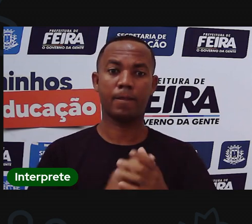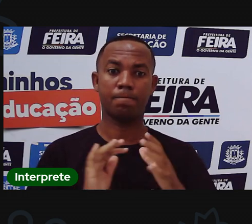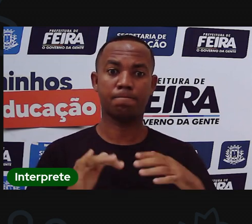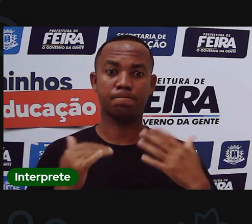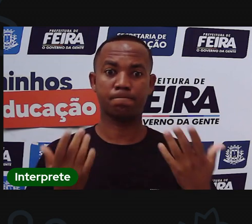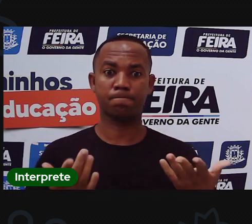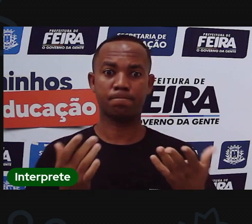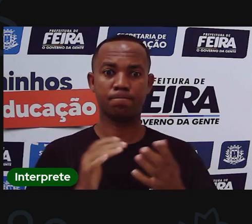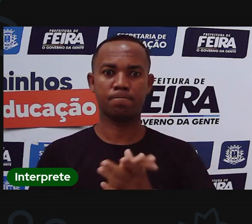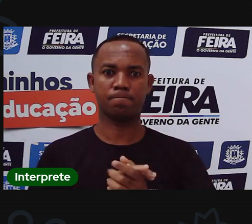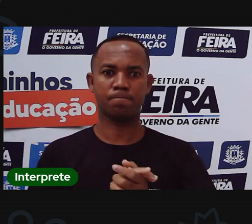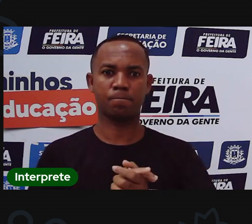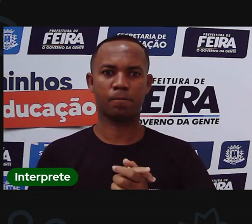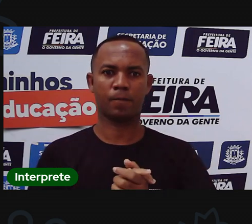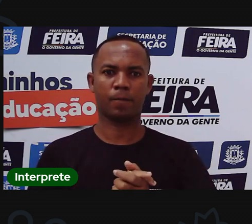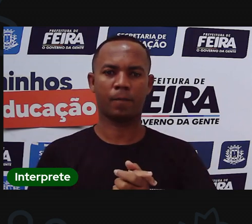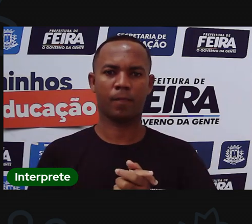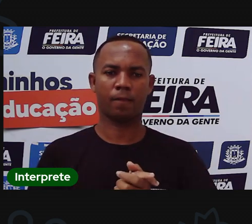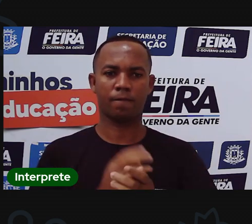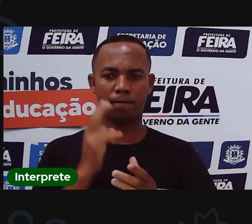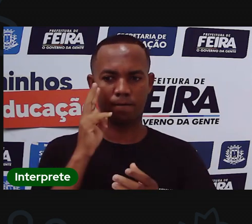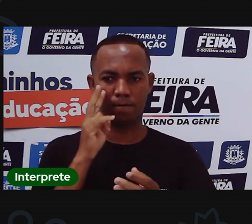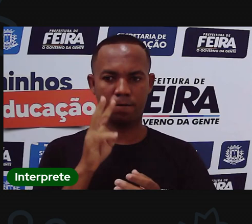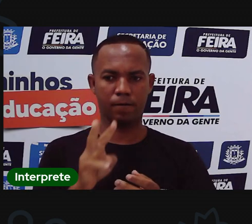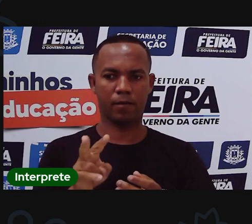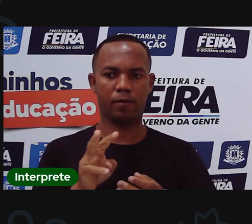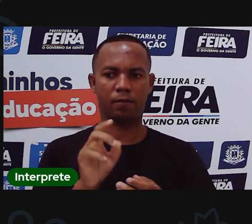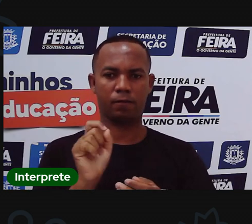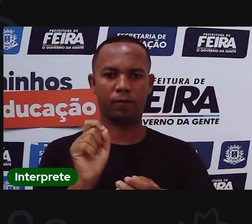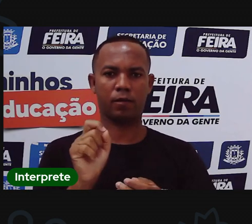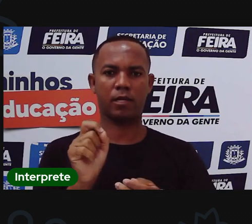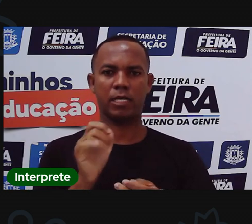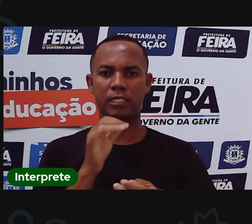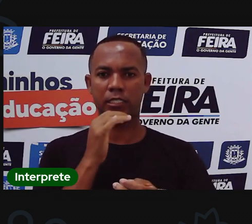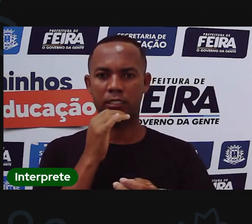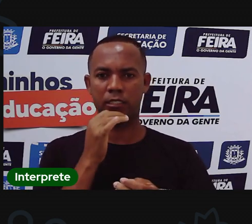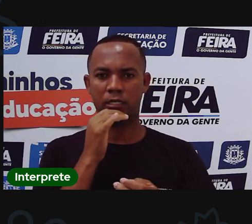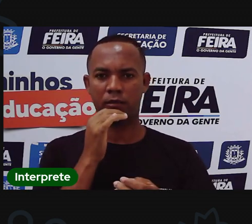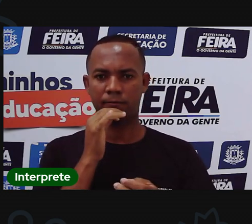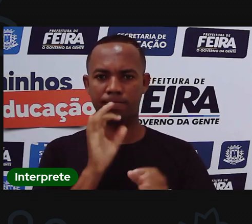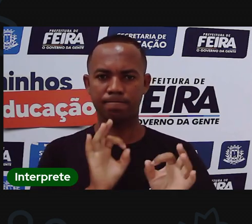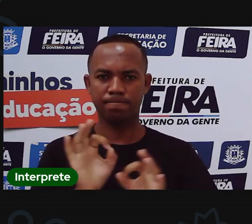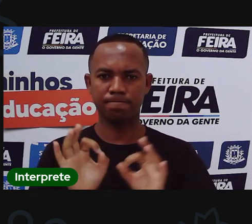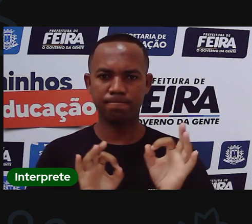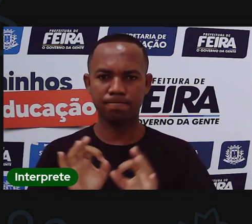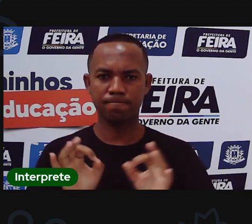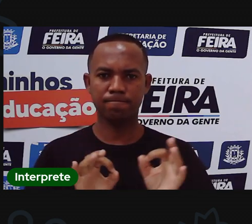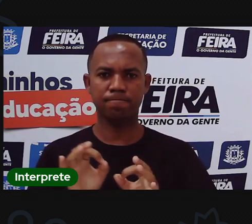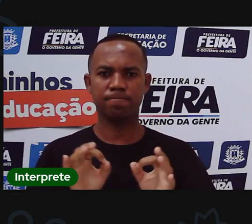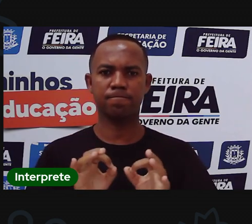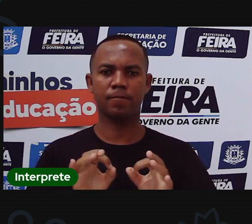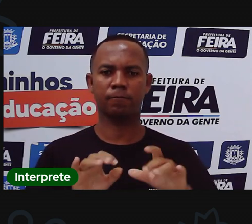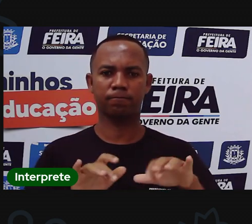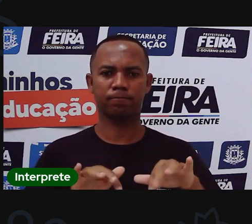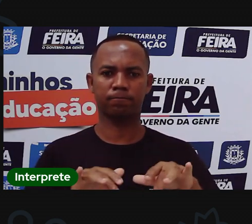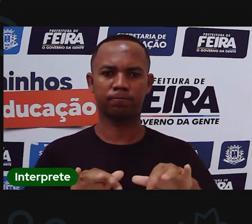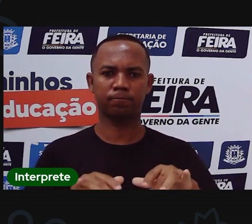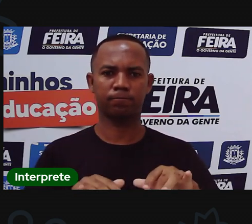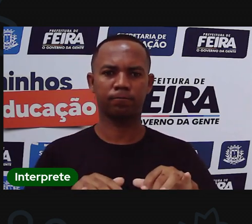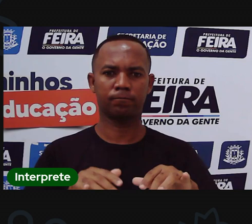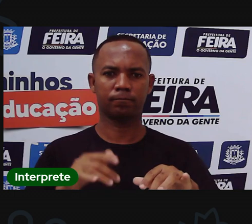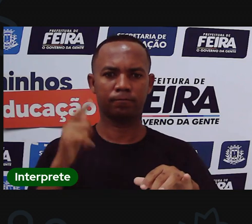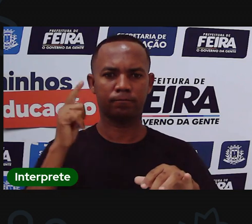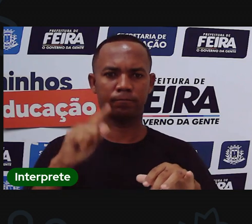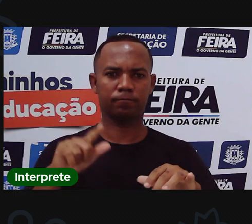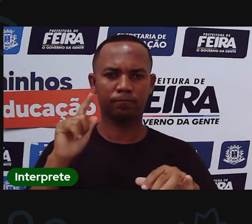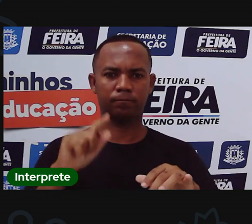Então, vocês vão ver, né, o Canva, quando vocês criarem uma senha, vocês podem vir aqui em